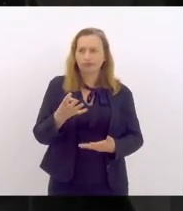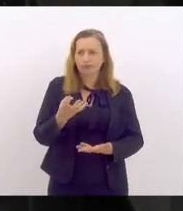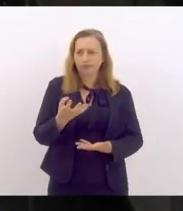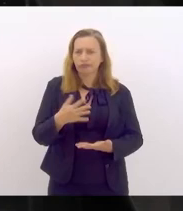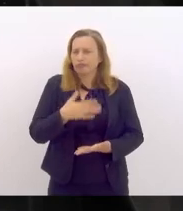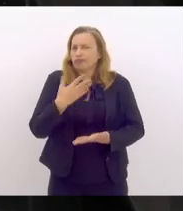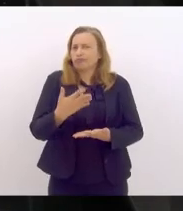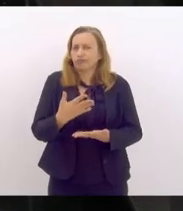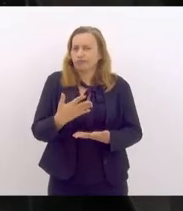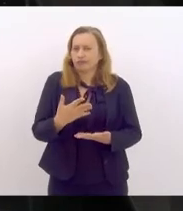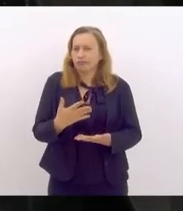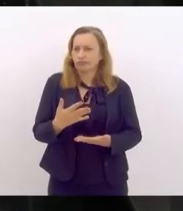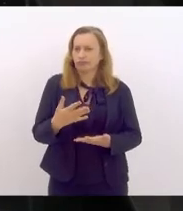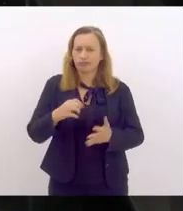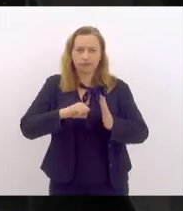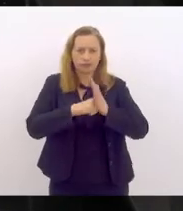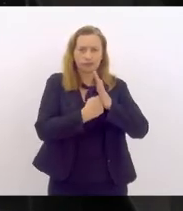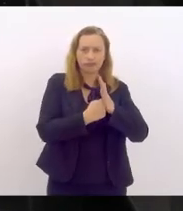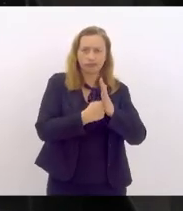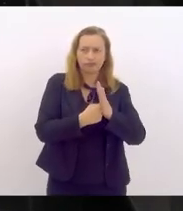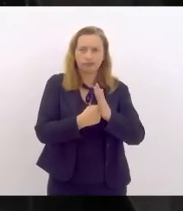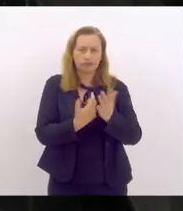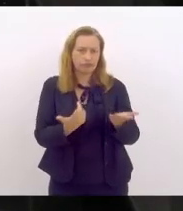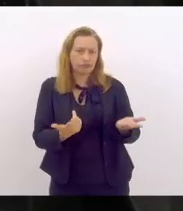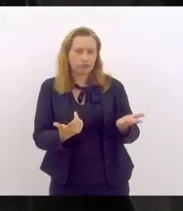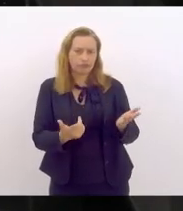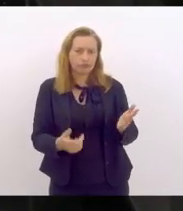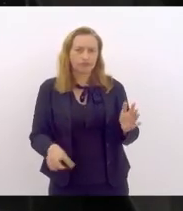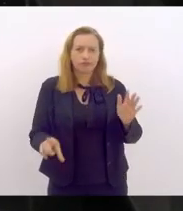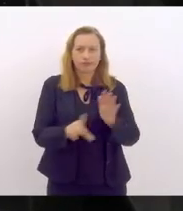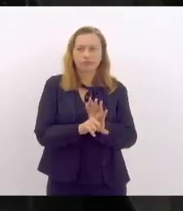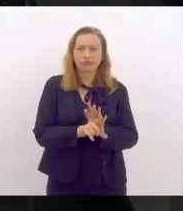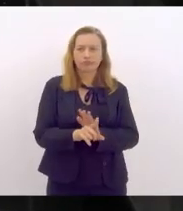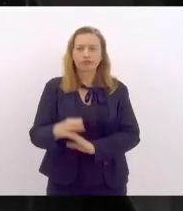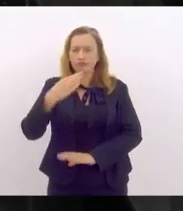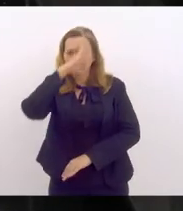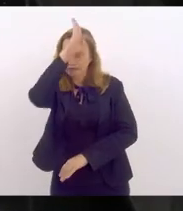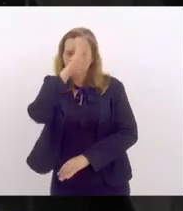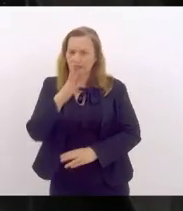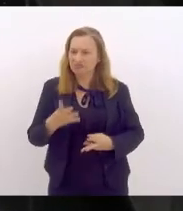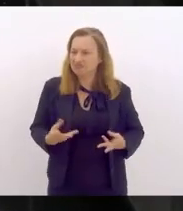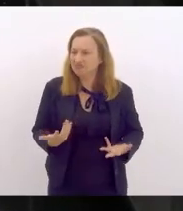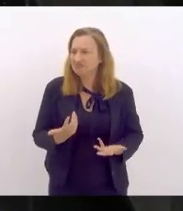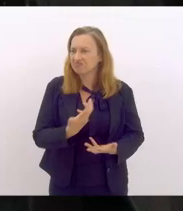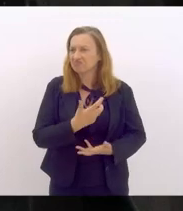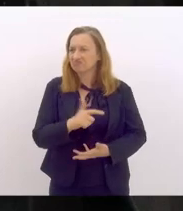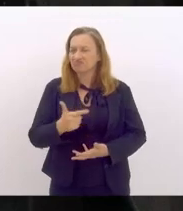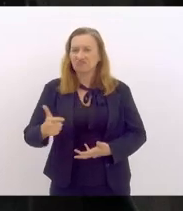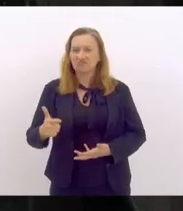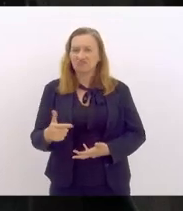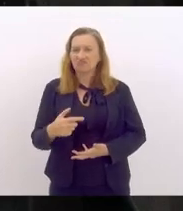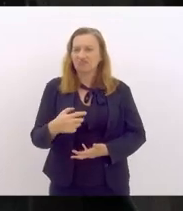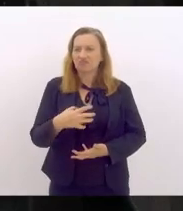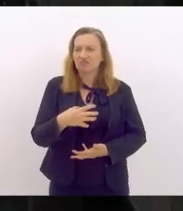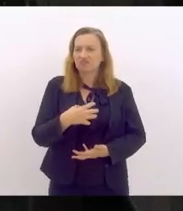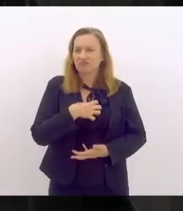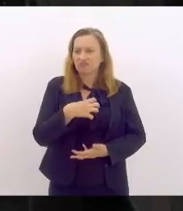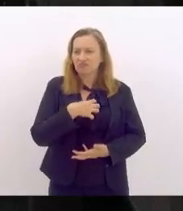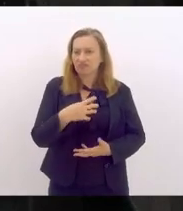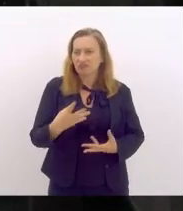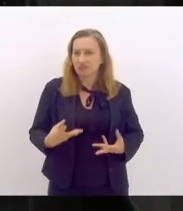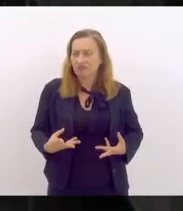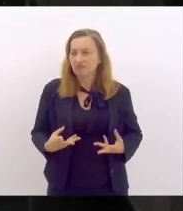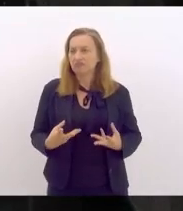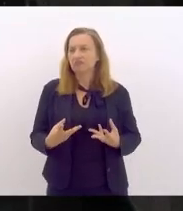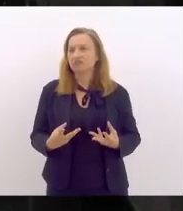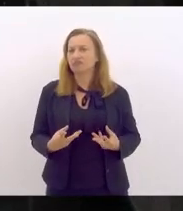não surpreende é um insensível em relação a pauta social insensível em relação à Vida dadas as